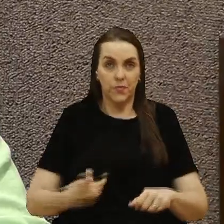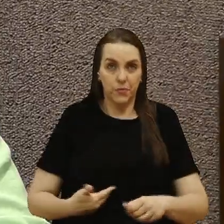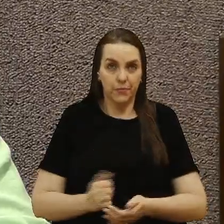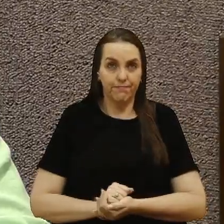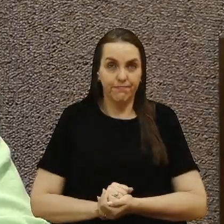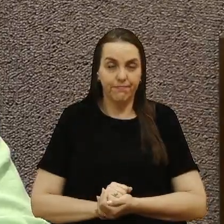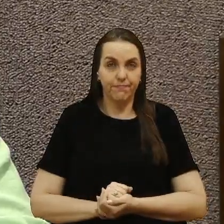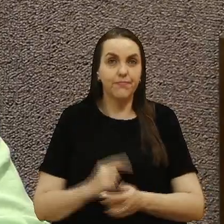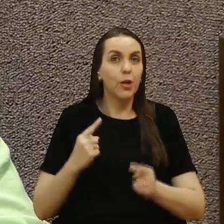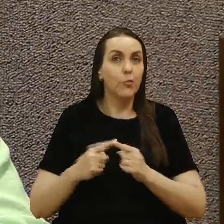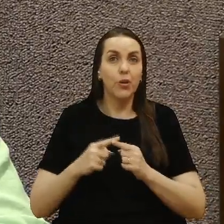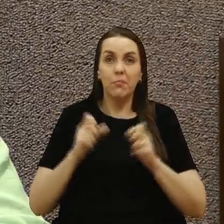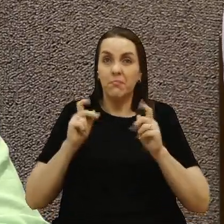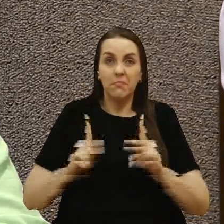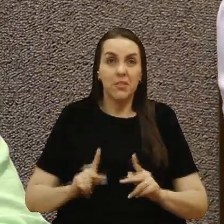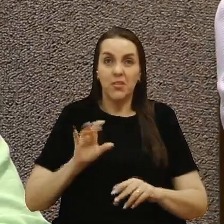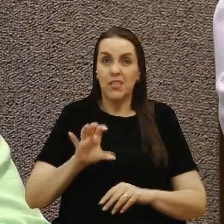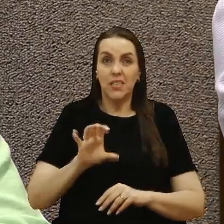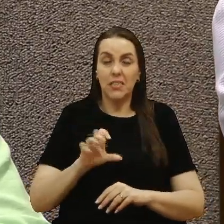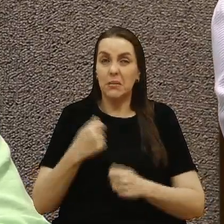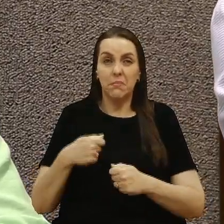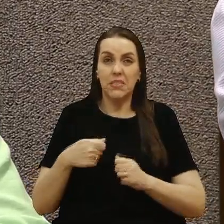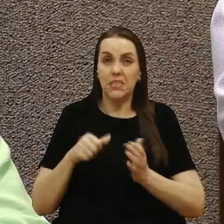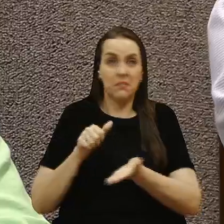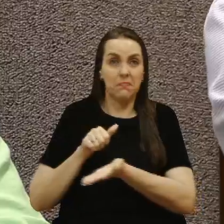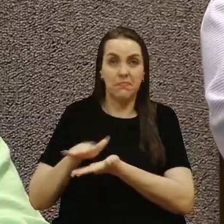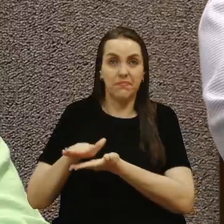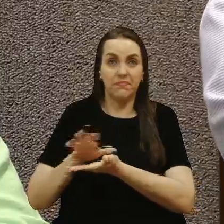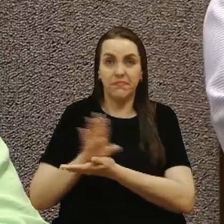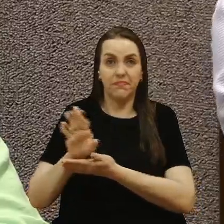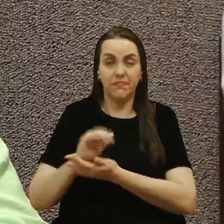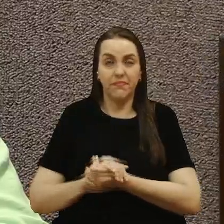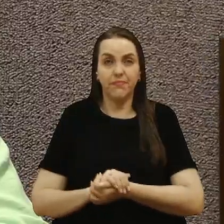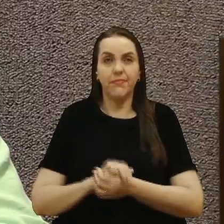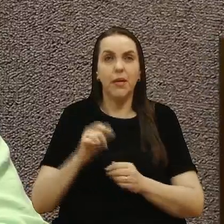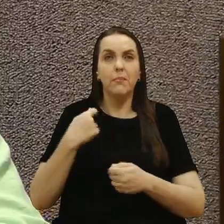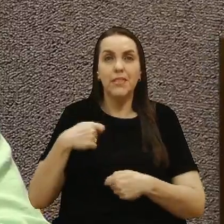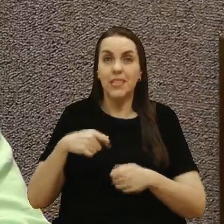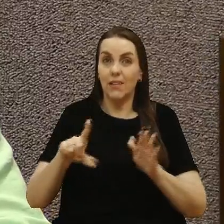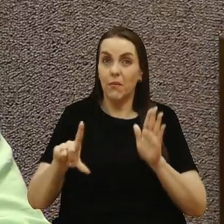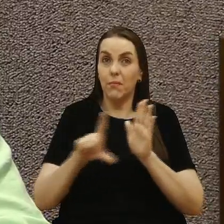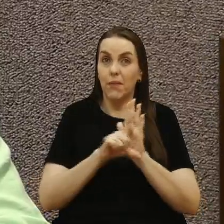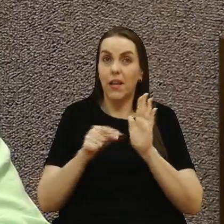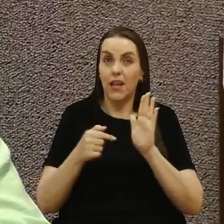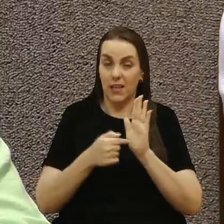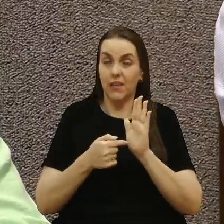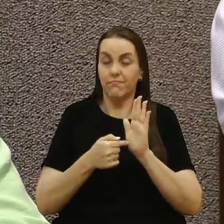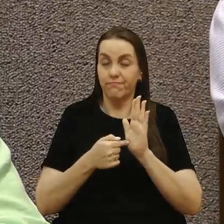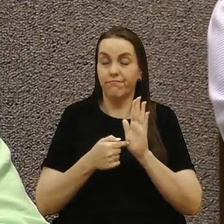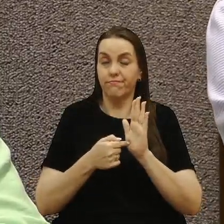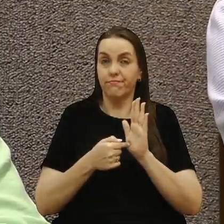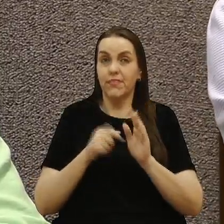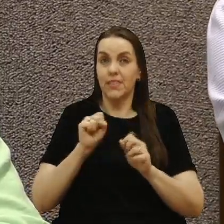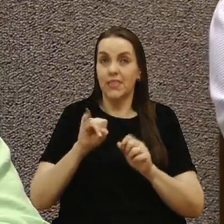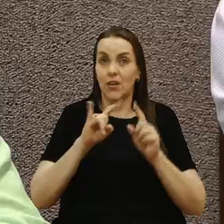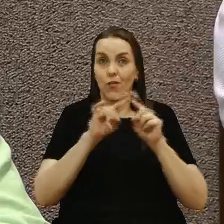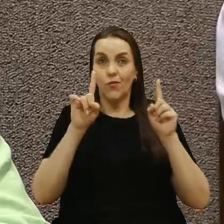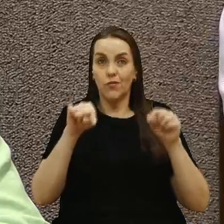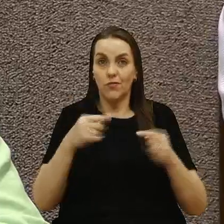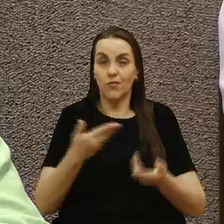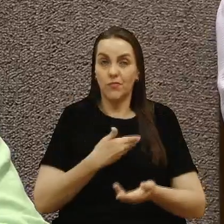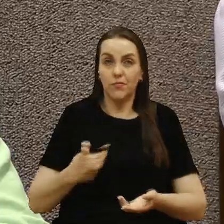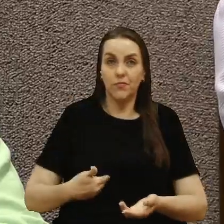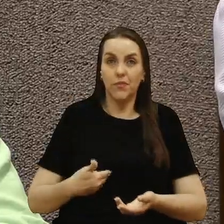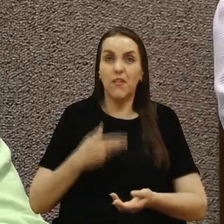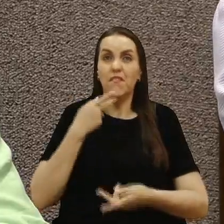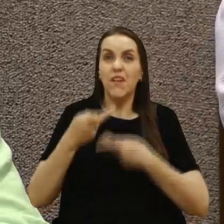Que pessoas assim teriam que ser exoneradas. Nós deveríamos ter uma lei, que o servidor que fale uma coisa dessa